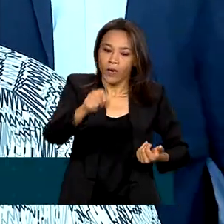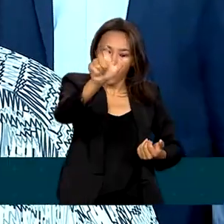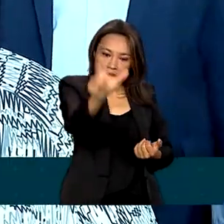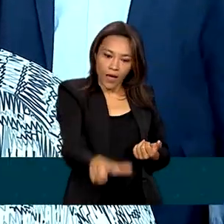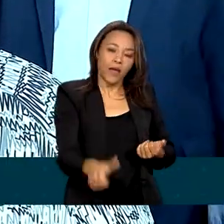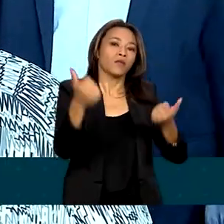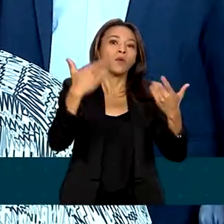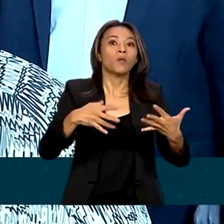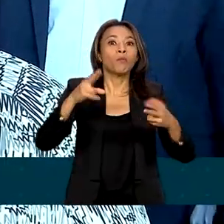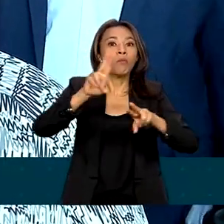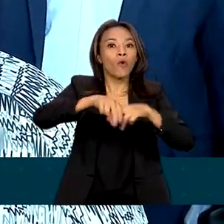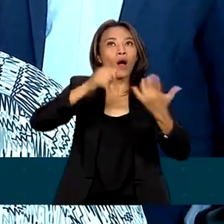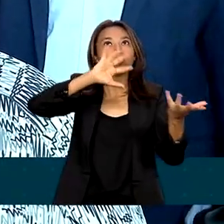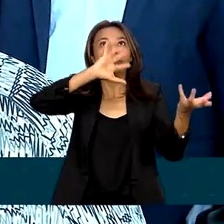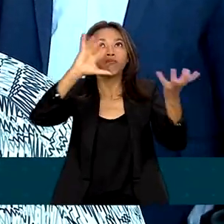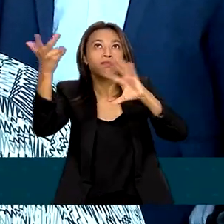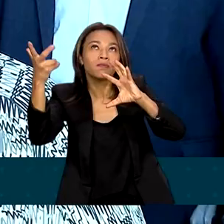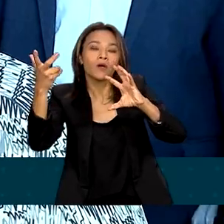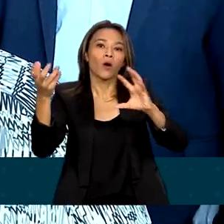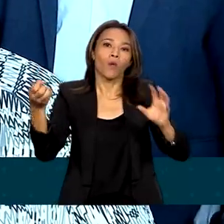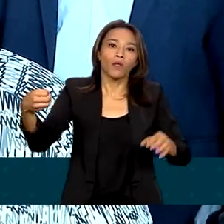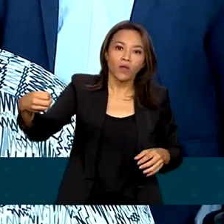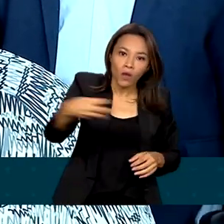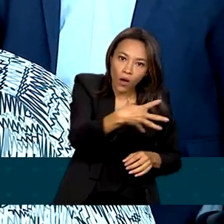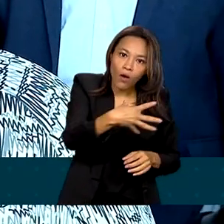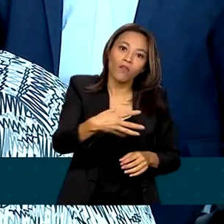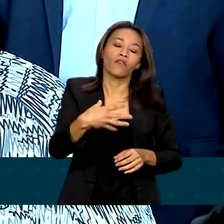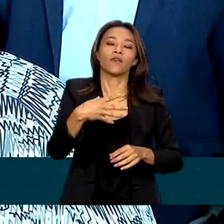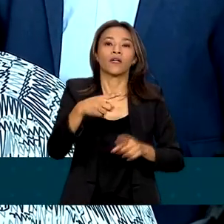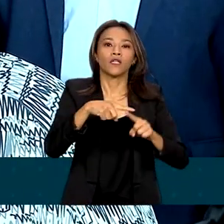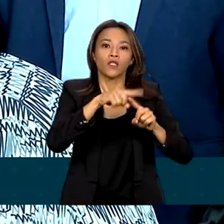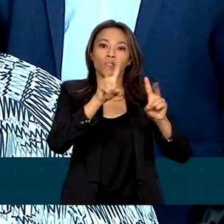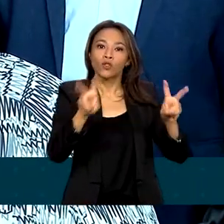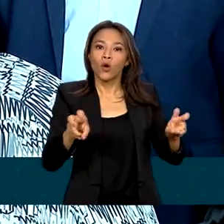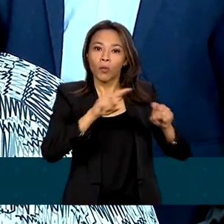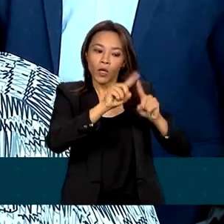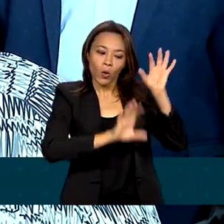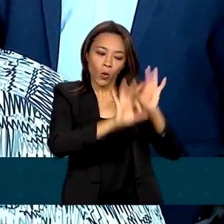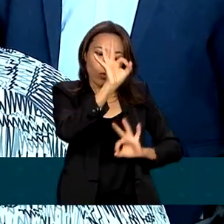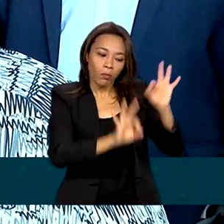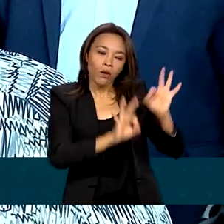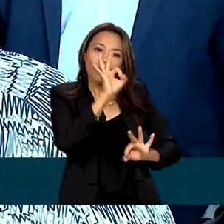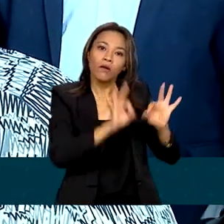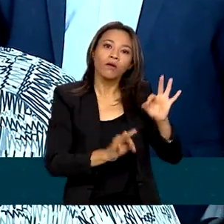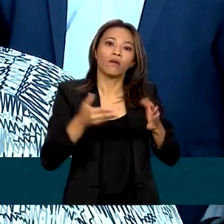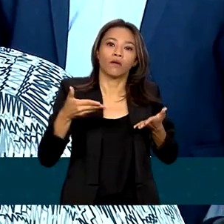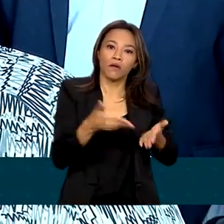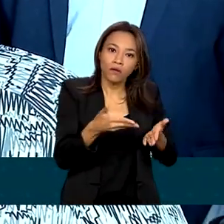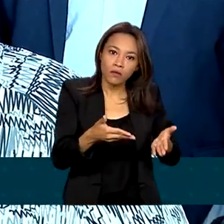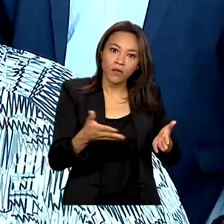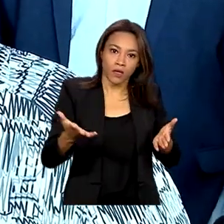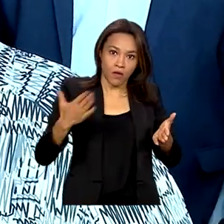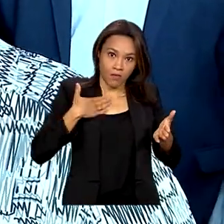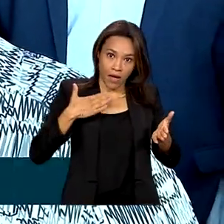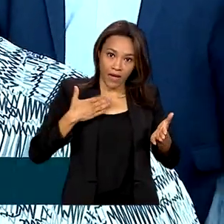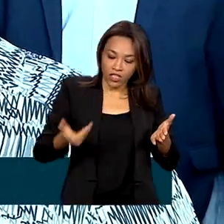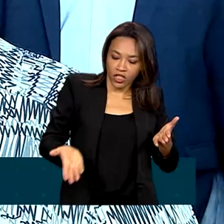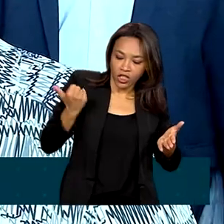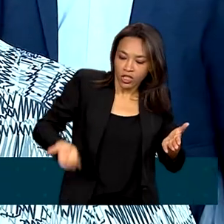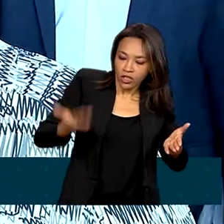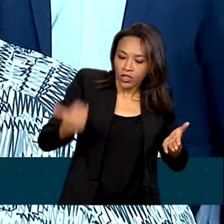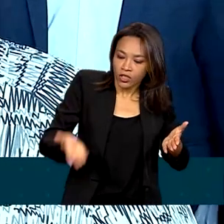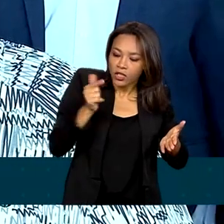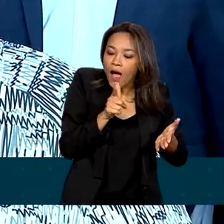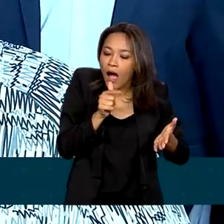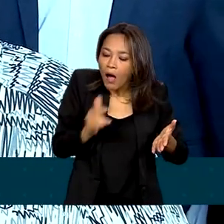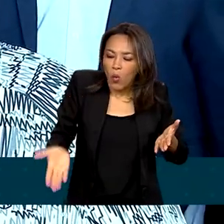das mudanças climáticas uma nova atualização desse plano de macro drenagem para que a micro drenagem possa